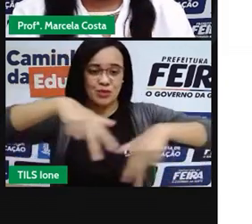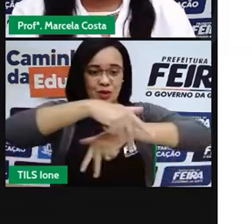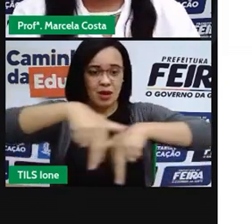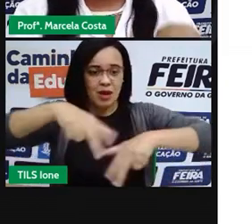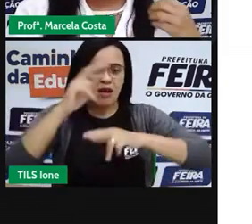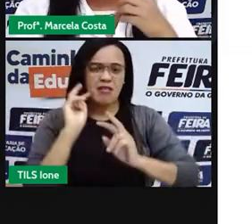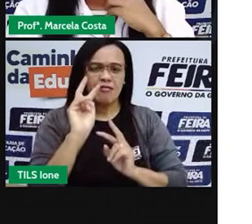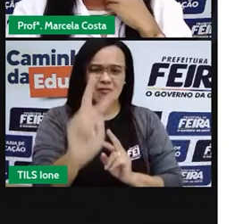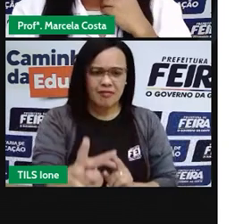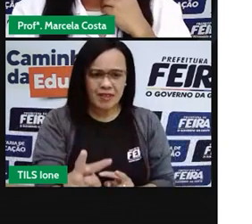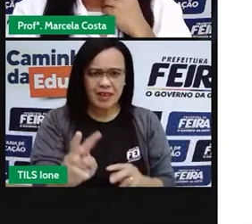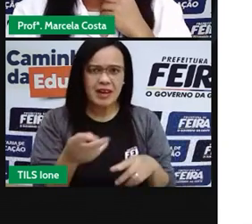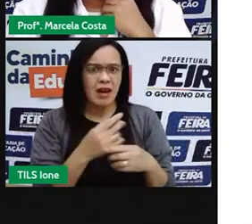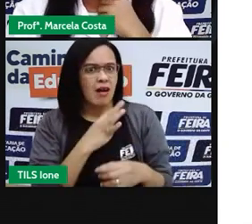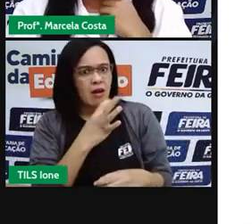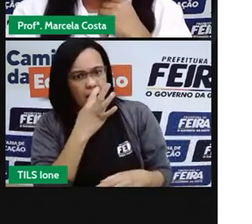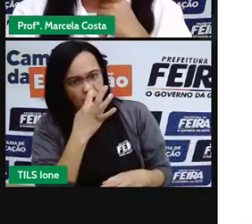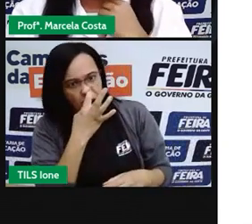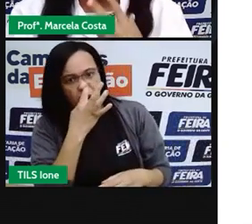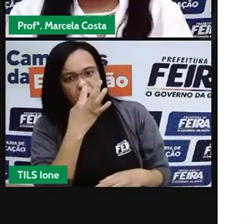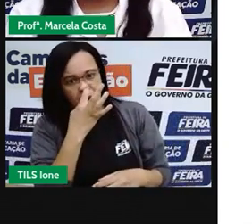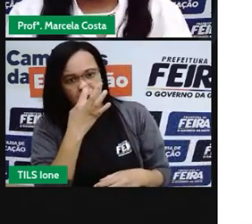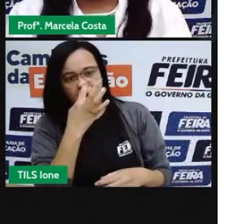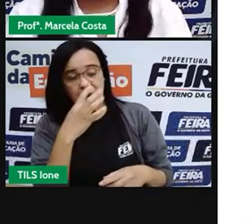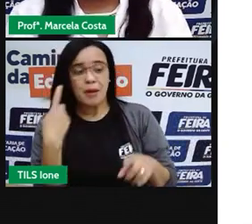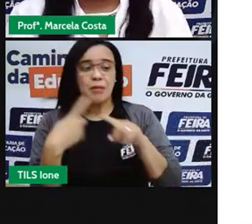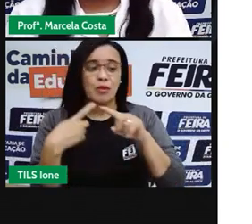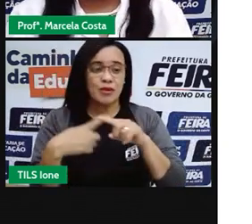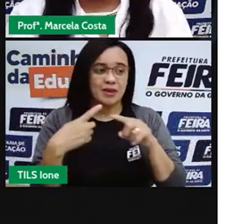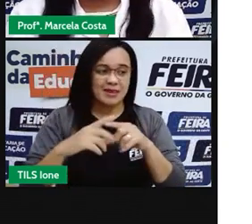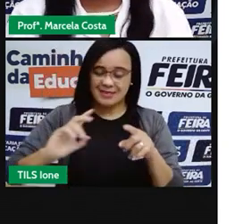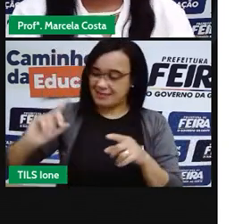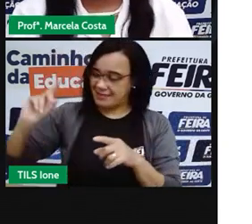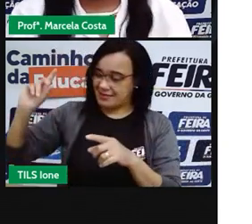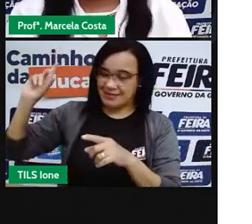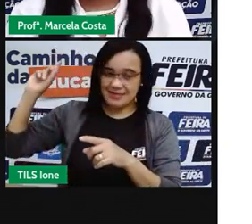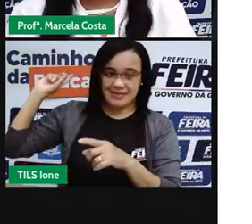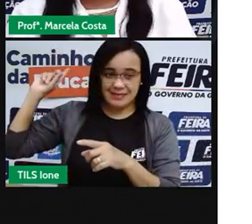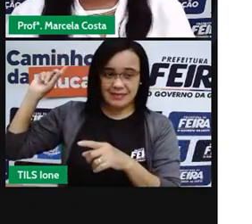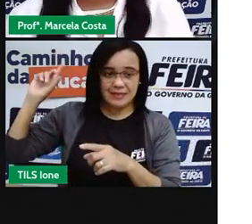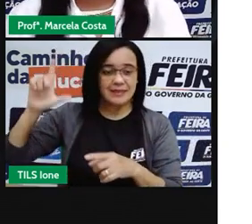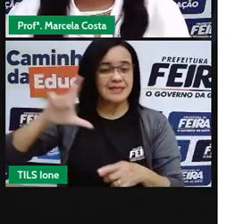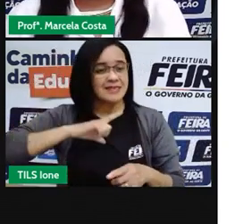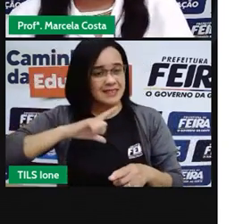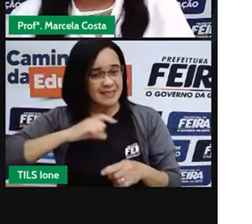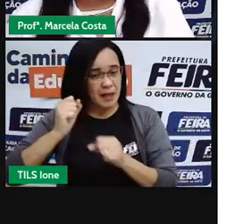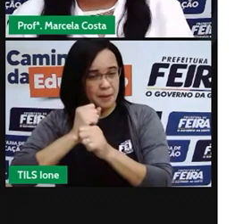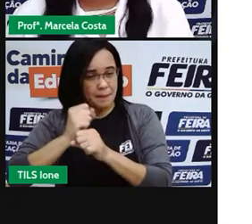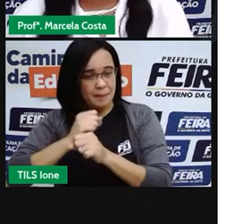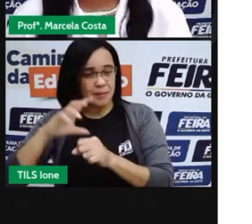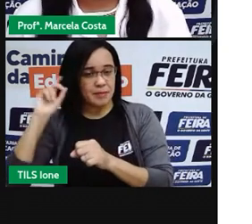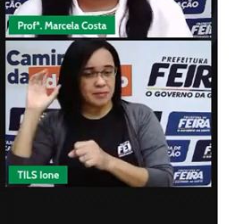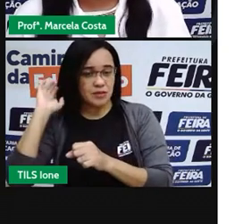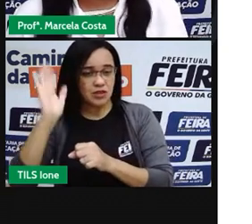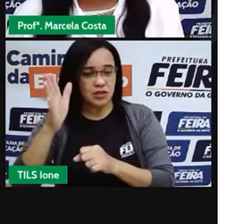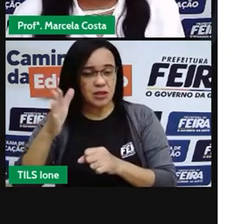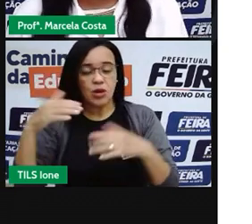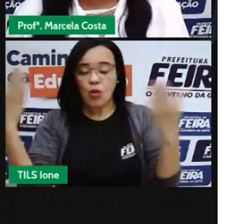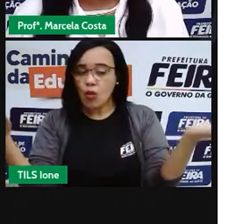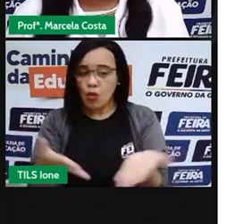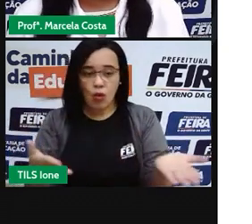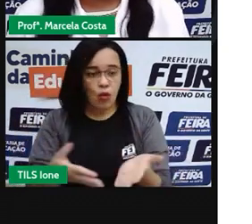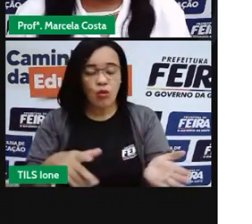casarão, porque é uma estrutura muito antiga. Hoje, né, atualmente, você não vê